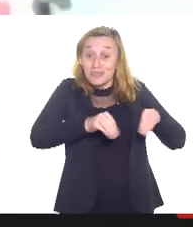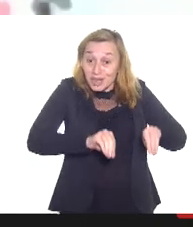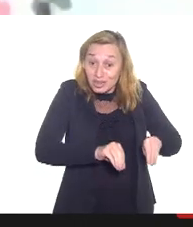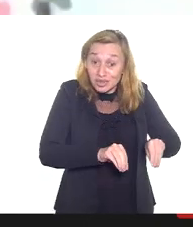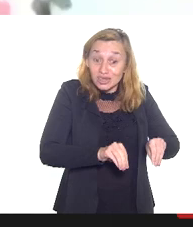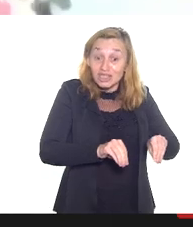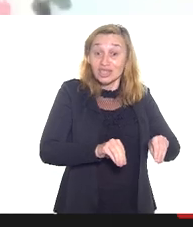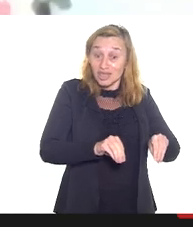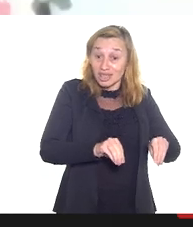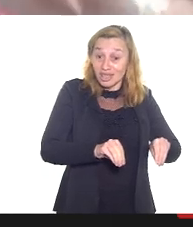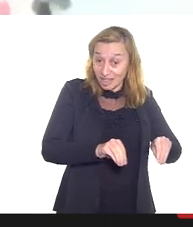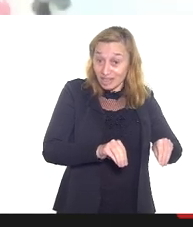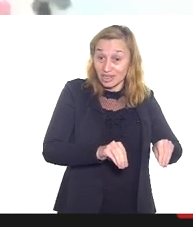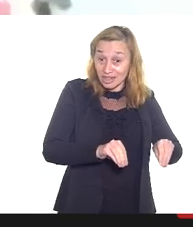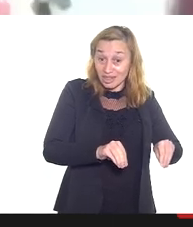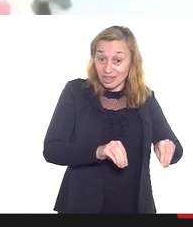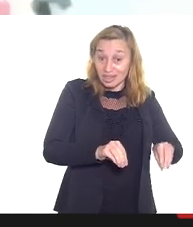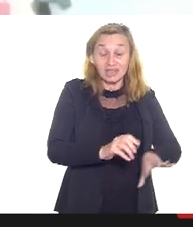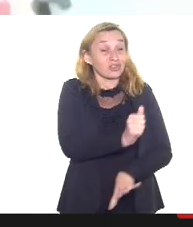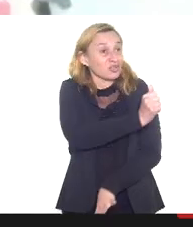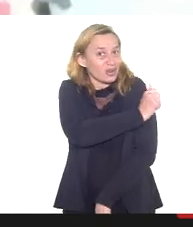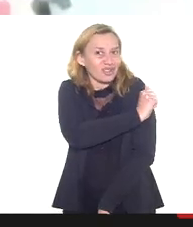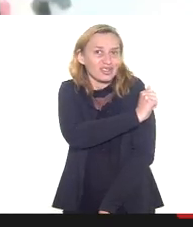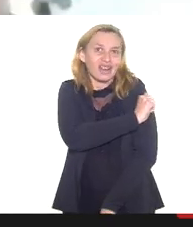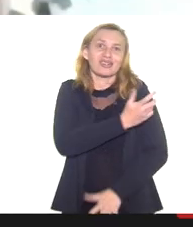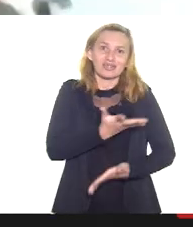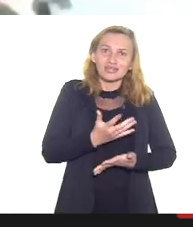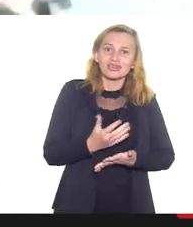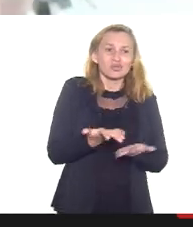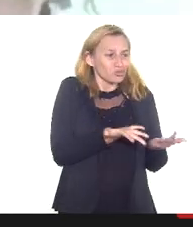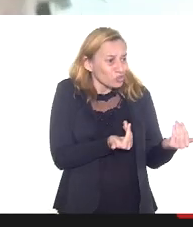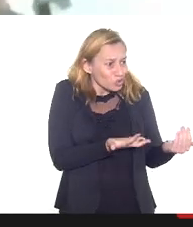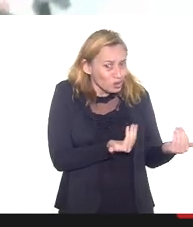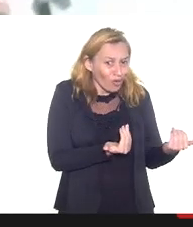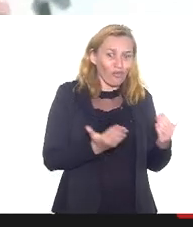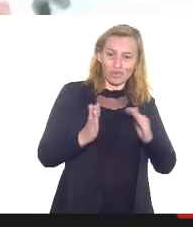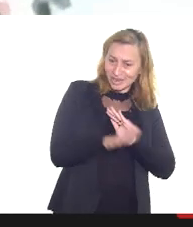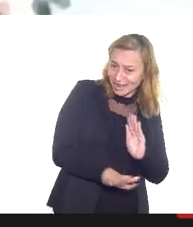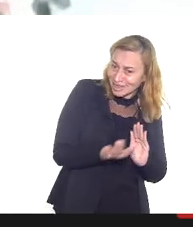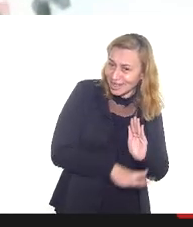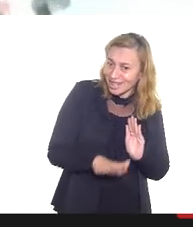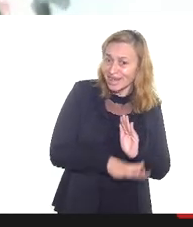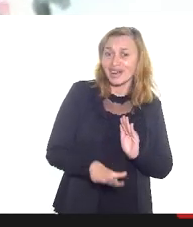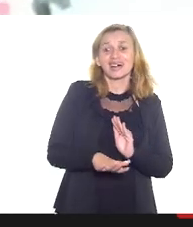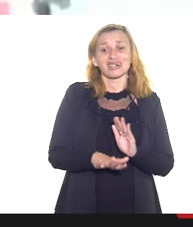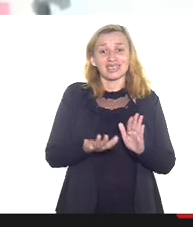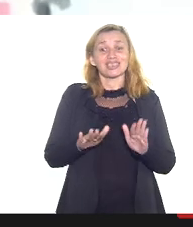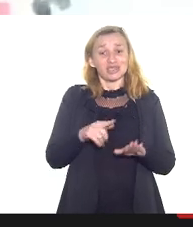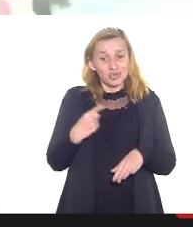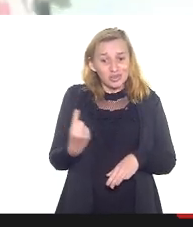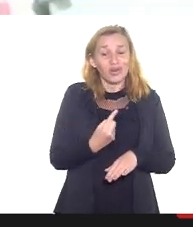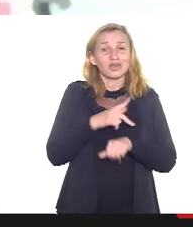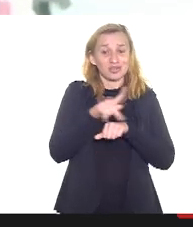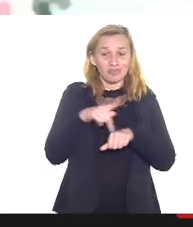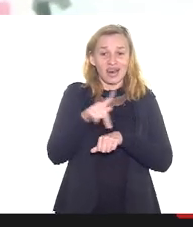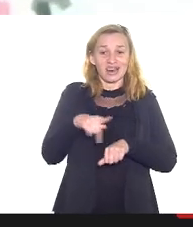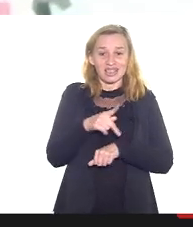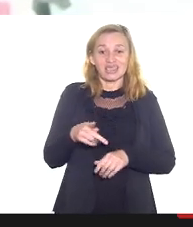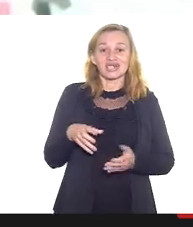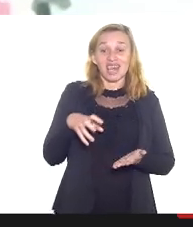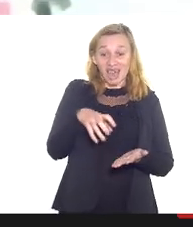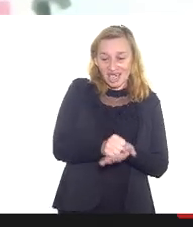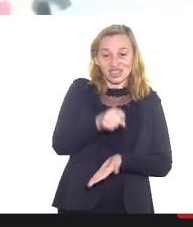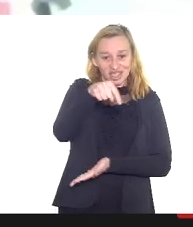a maior parte dos estudantes, dos jovens, das crianças, enfim, do nosso país. Eu quero deixar